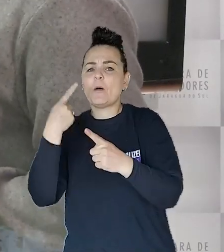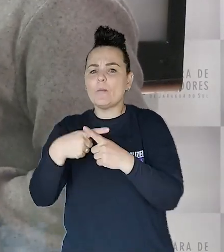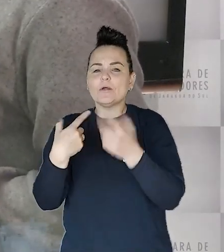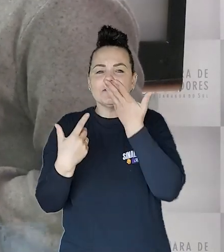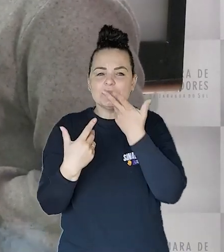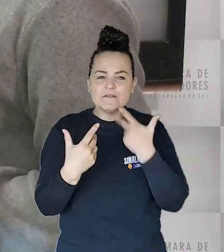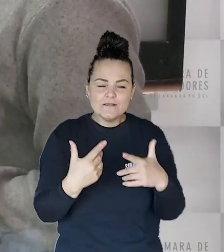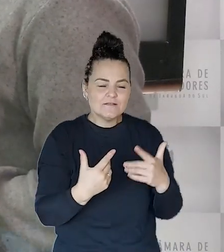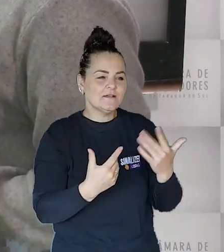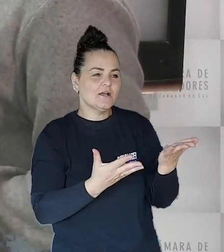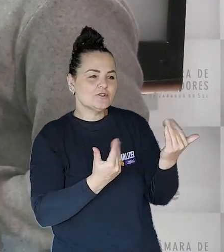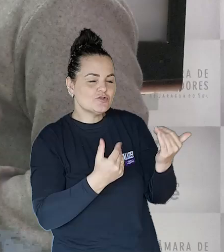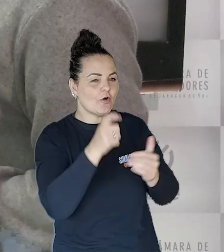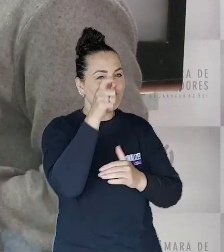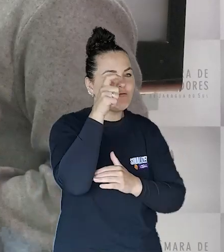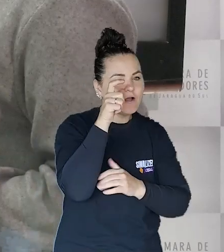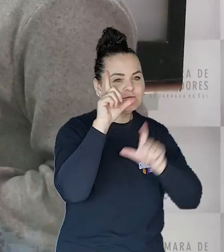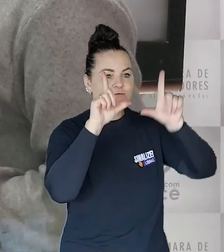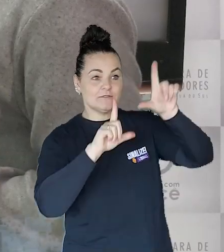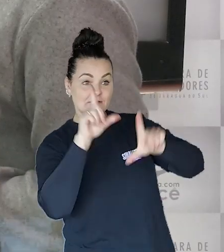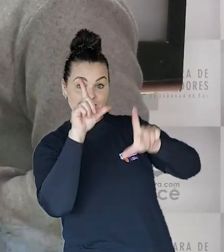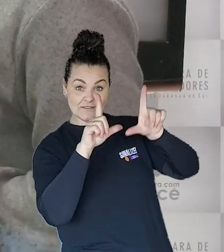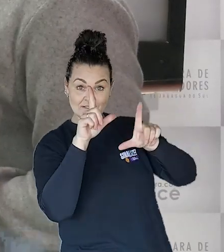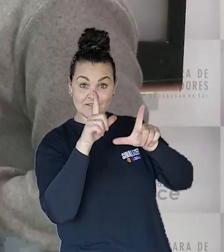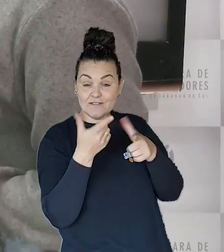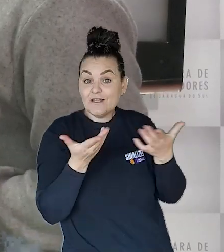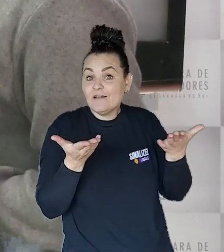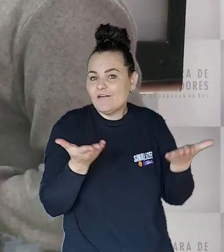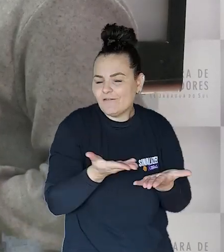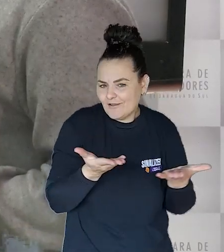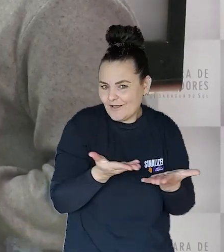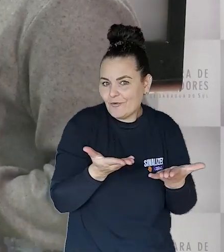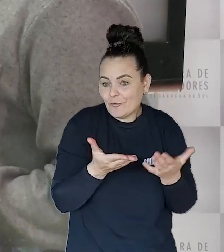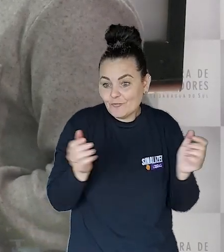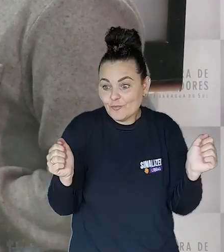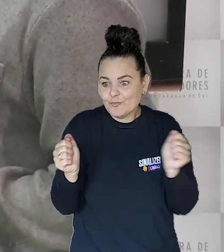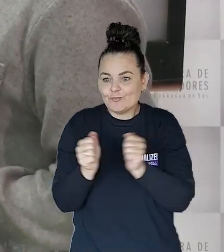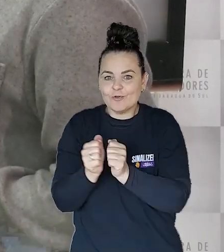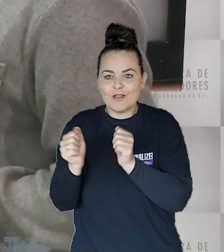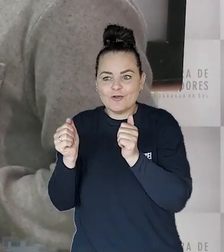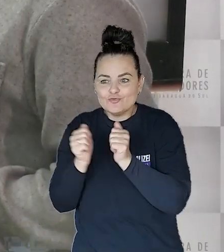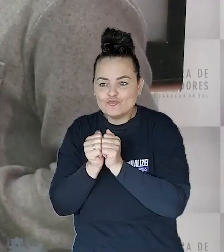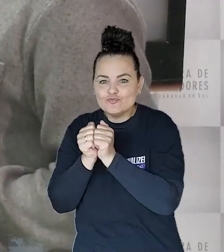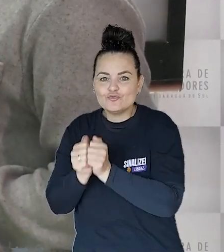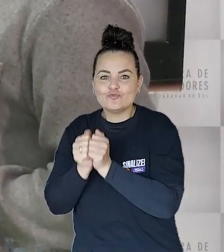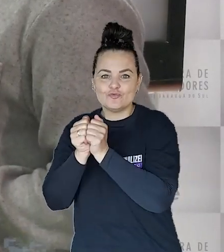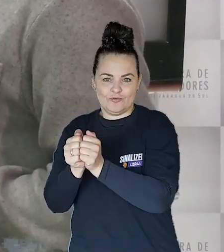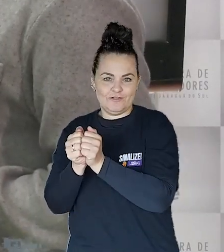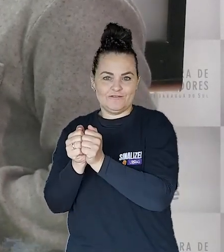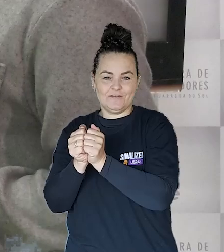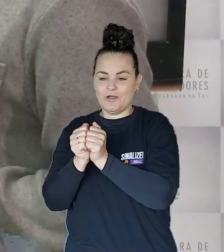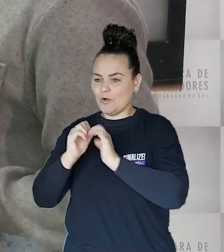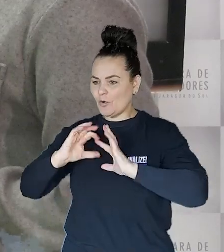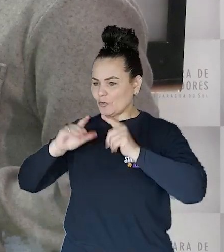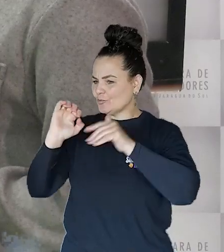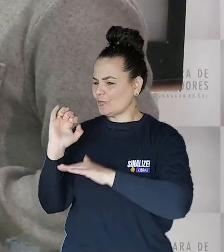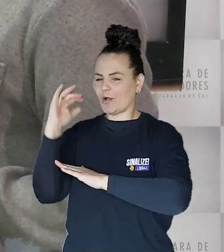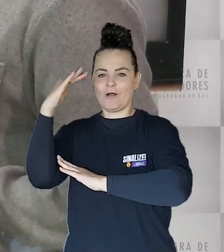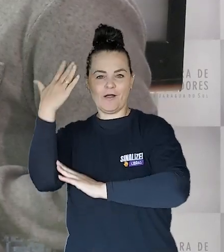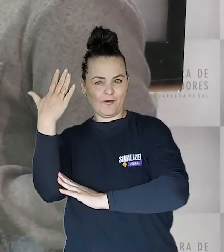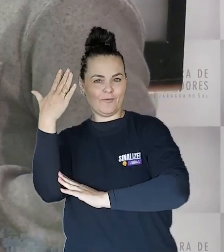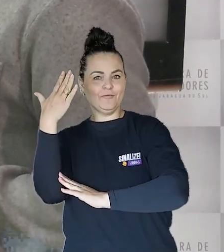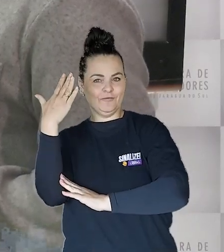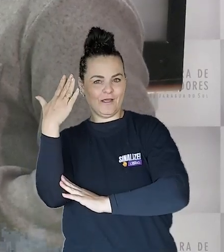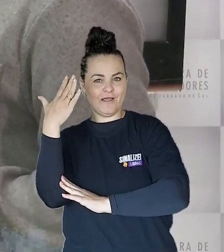estrutura que desde quando ele são pequenos Eles assistem pela televisão e e estar lá próximo de onde tudo